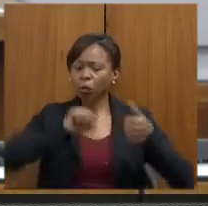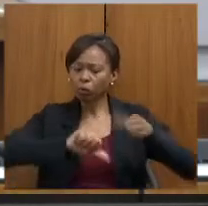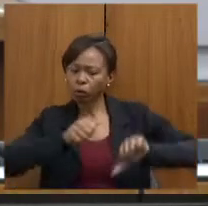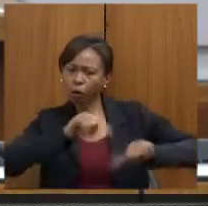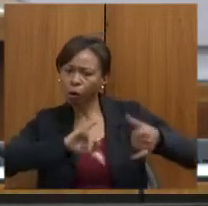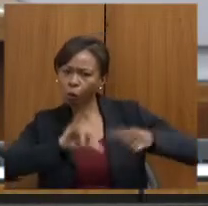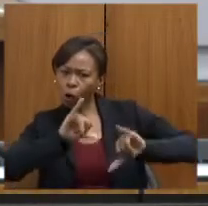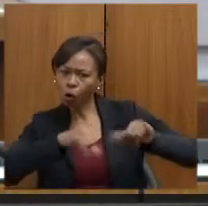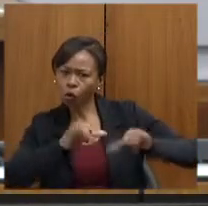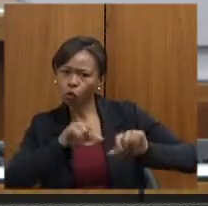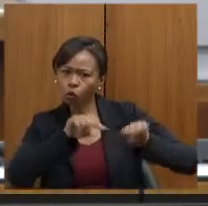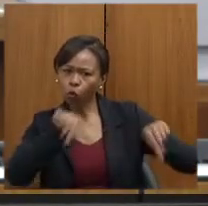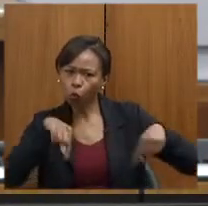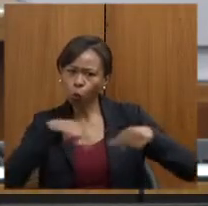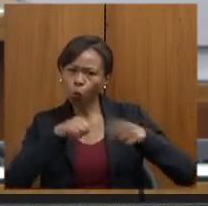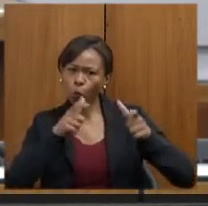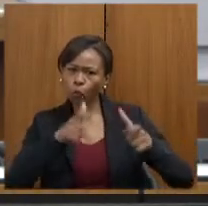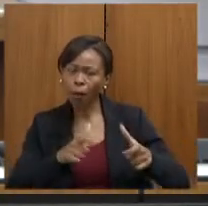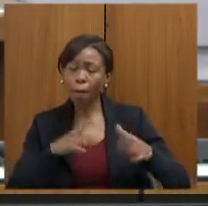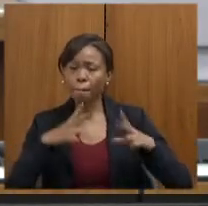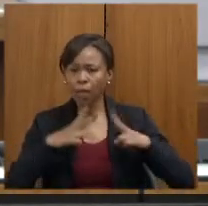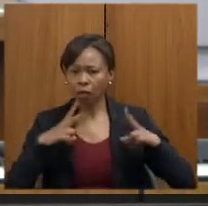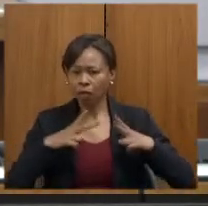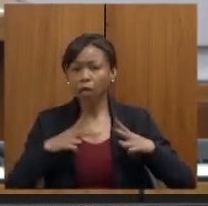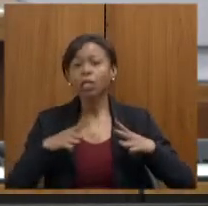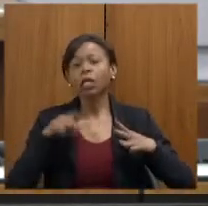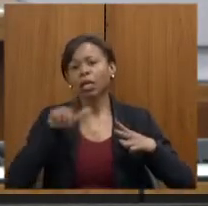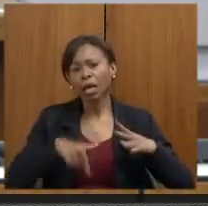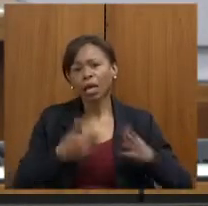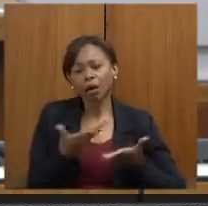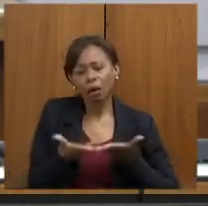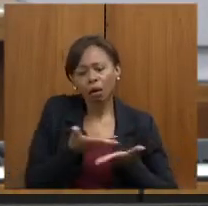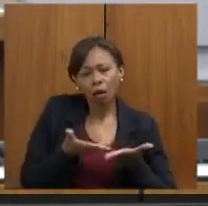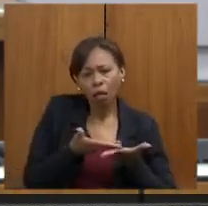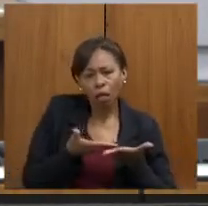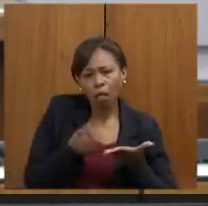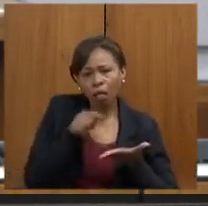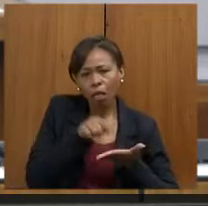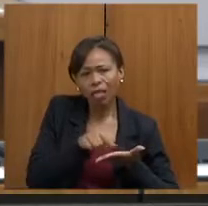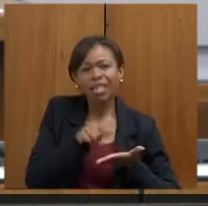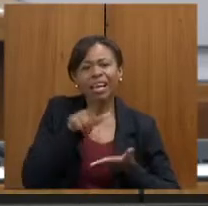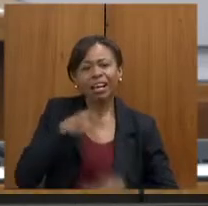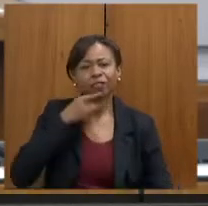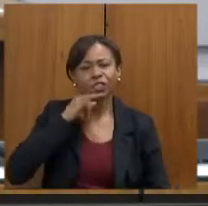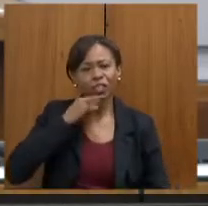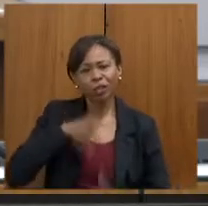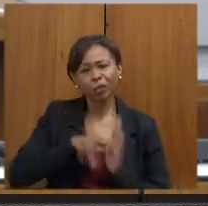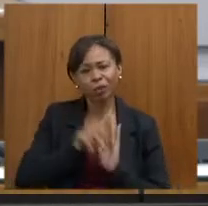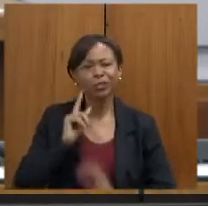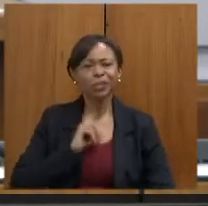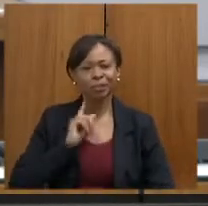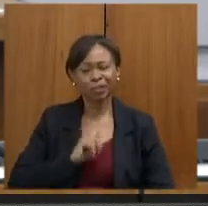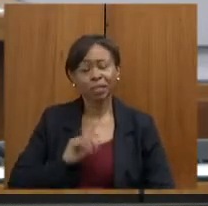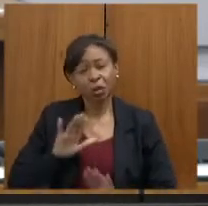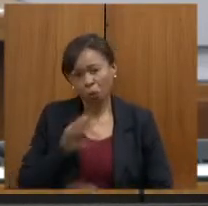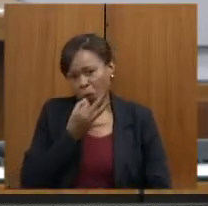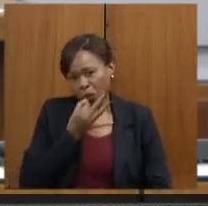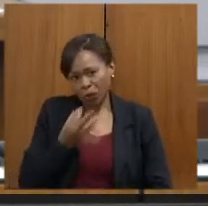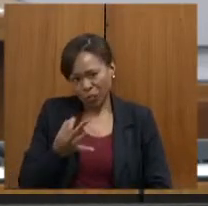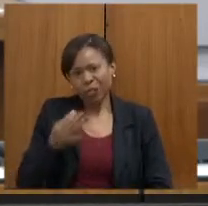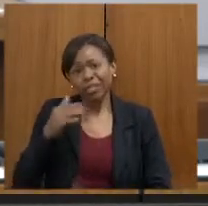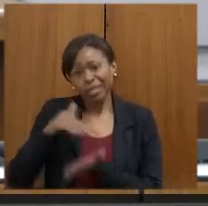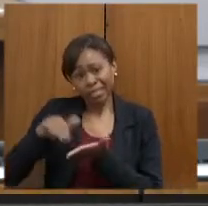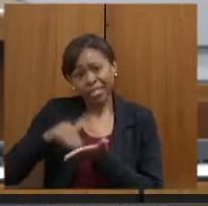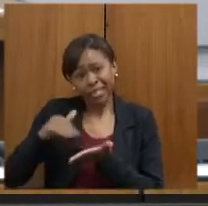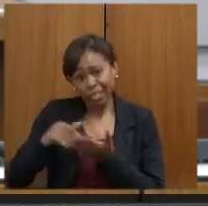que trata desse produto Mineiro que é a caixa então fica aí essa esse sugestão do da secretaria de